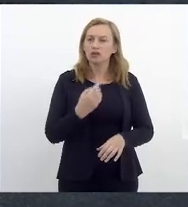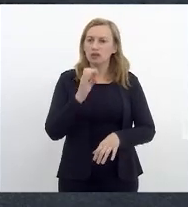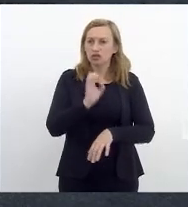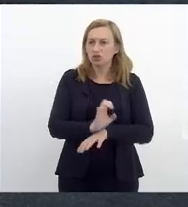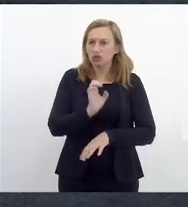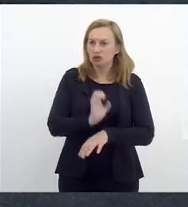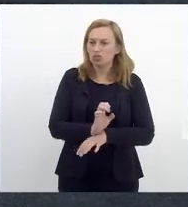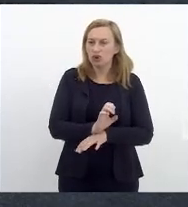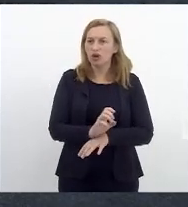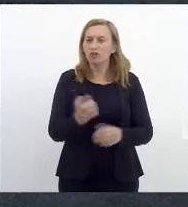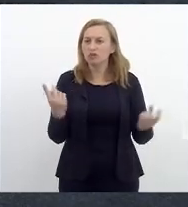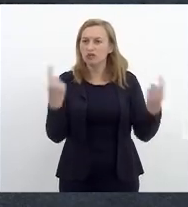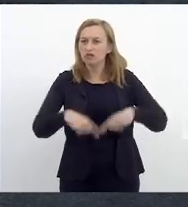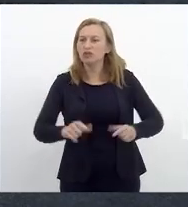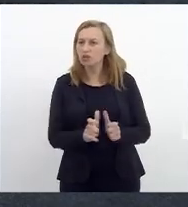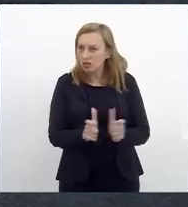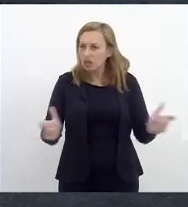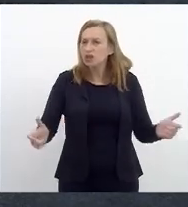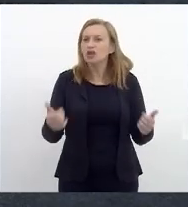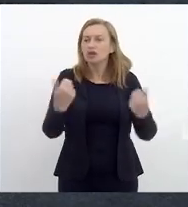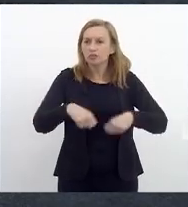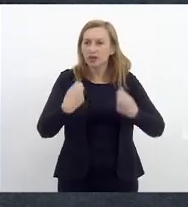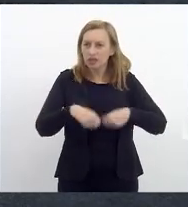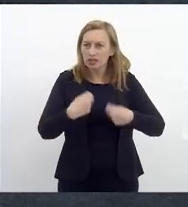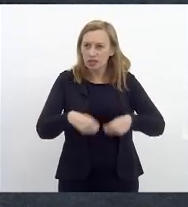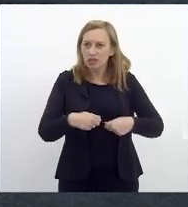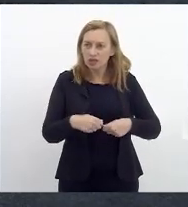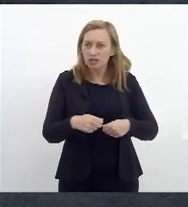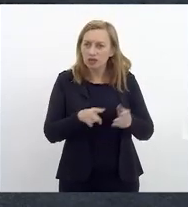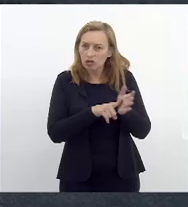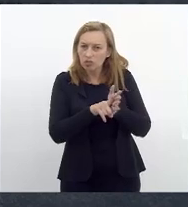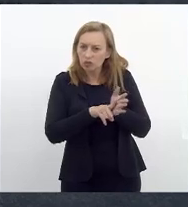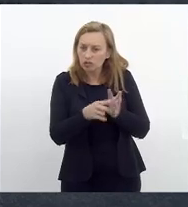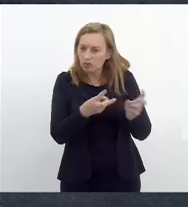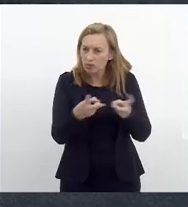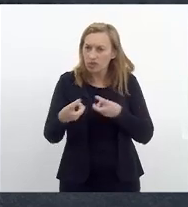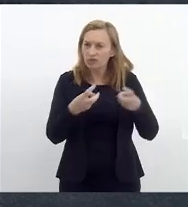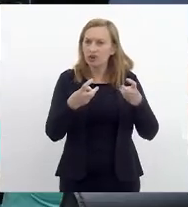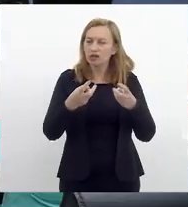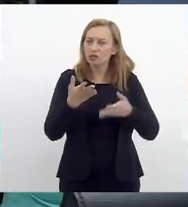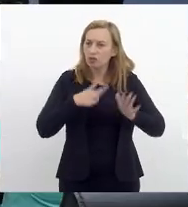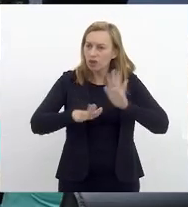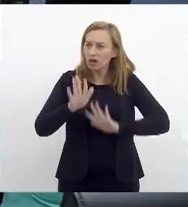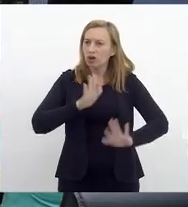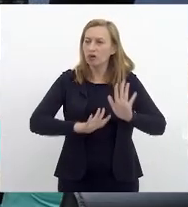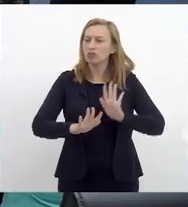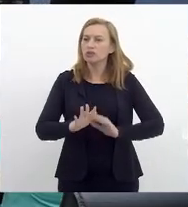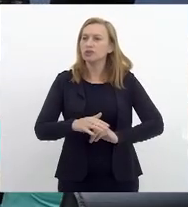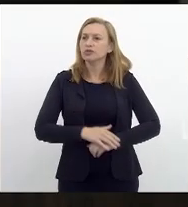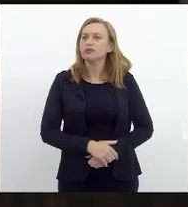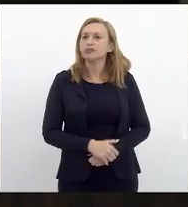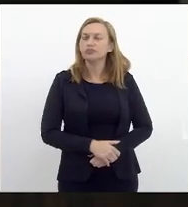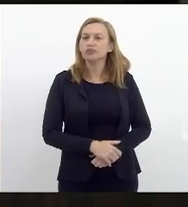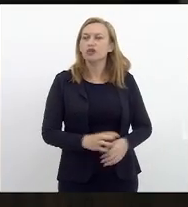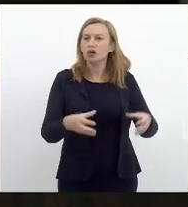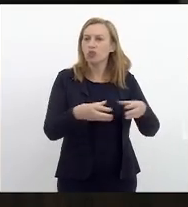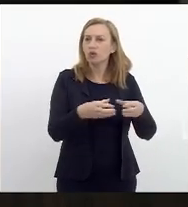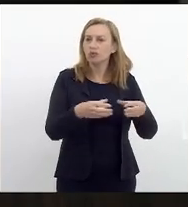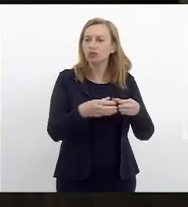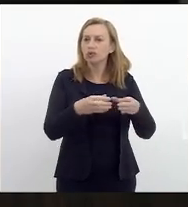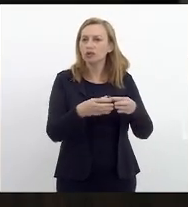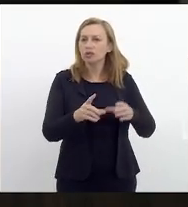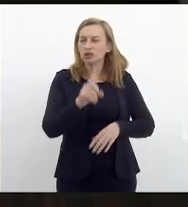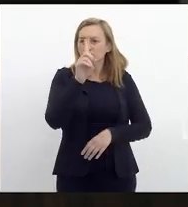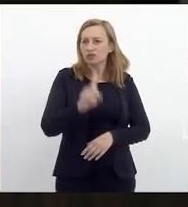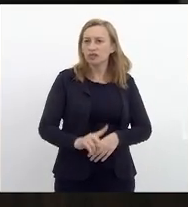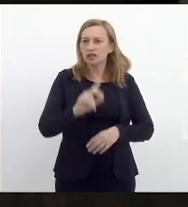grande desafio e precisa ser pensado com bastante cautela e delicadeza. Pela Comissão de Defesa dos